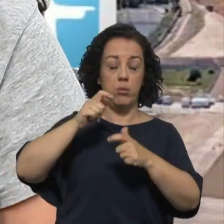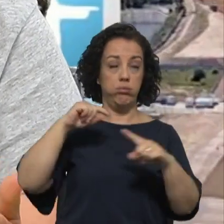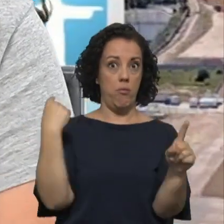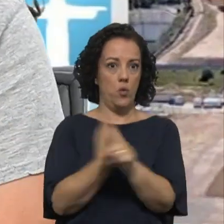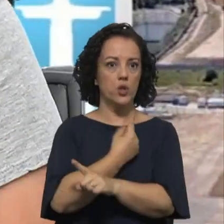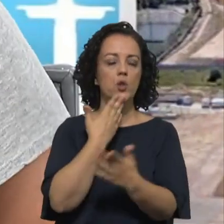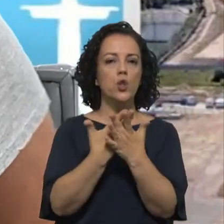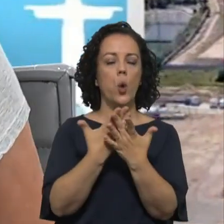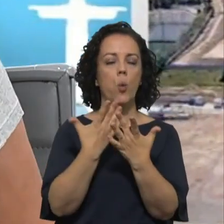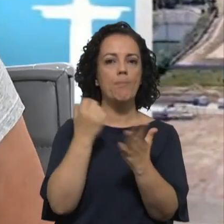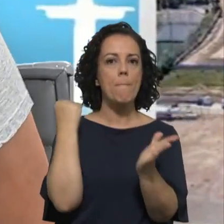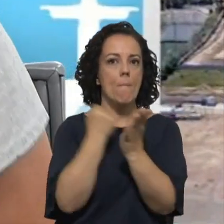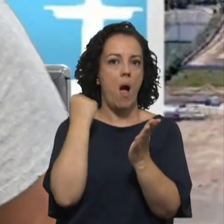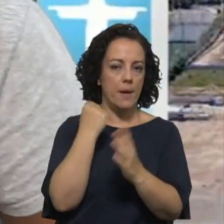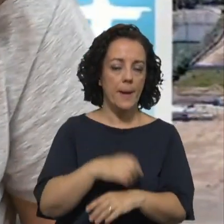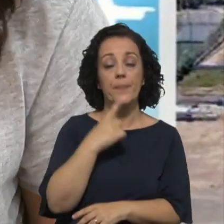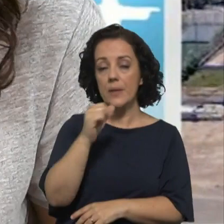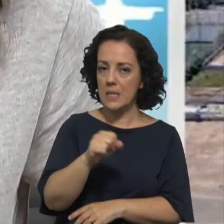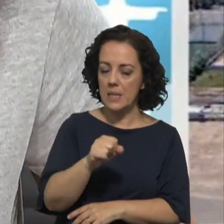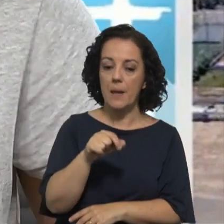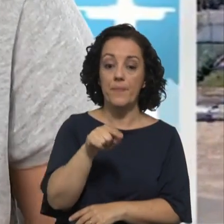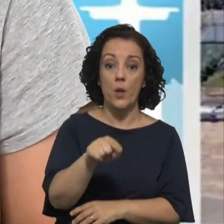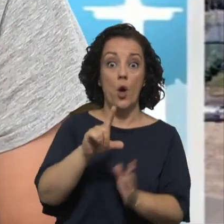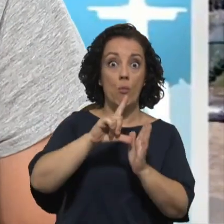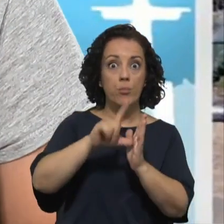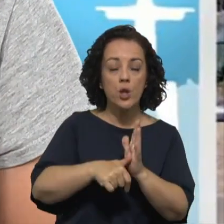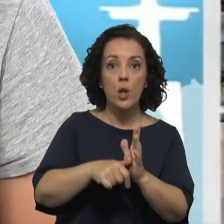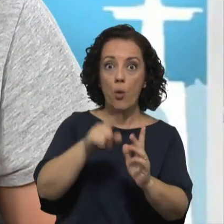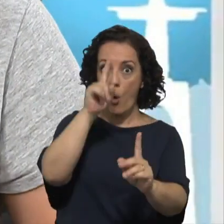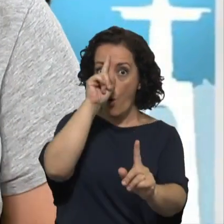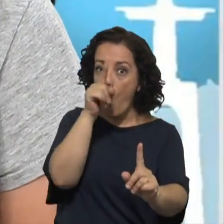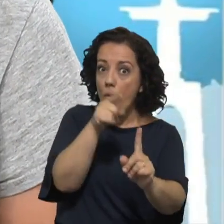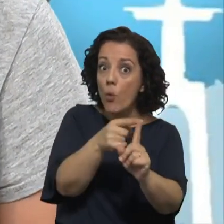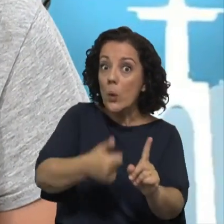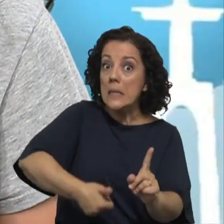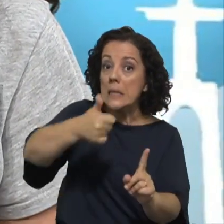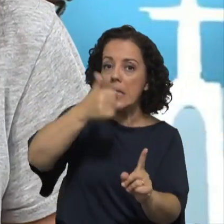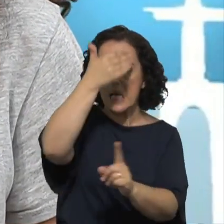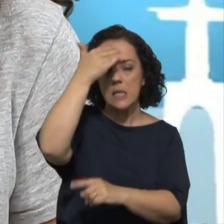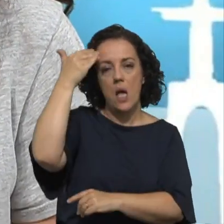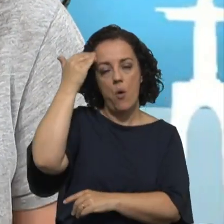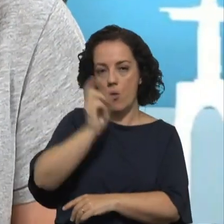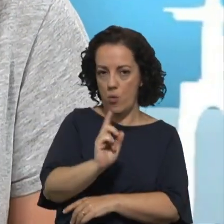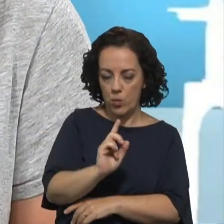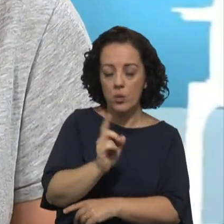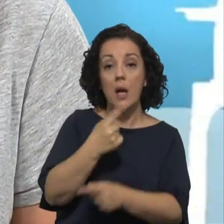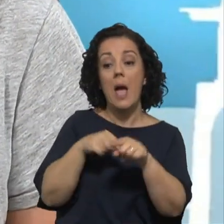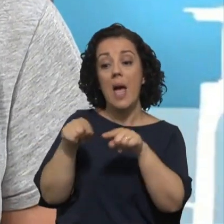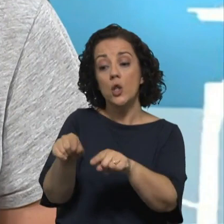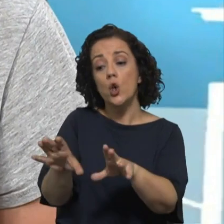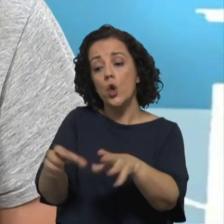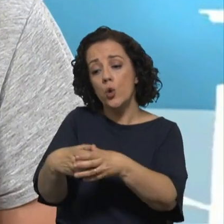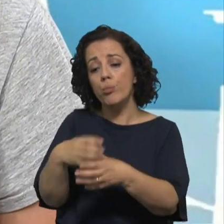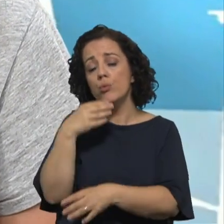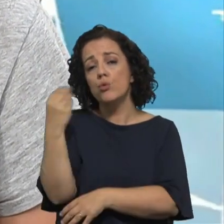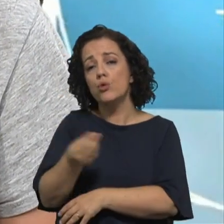aqui o foco do projeto não é essencialmente a saúde mental. Foi o foco que este grupo de jovens decidiu, uma vez